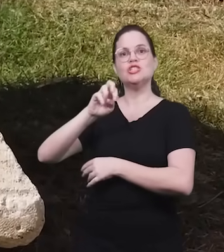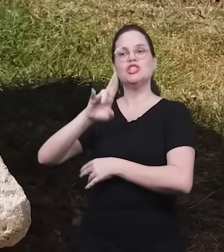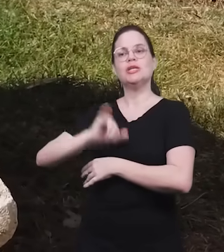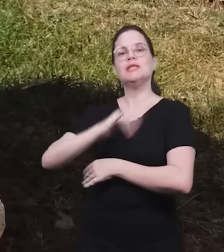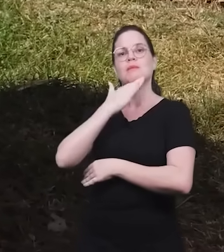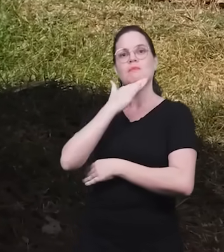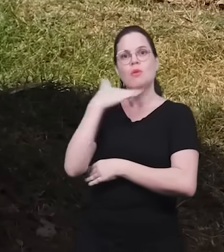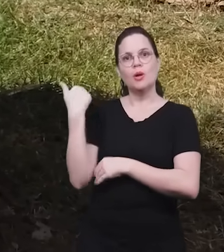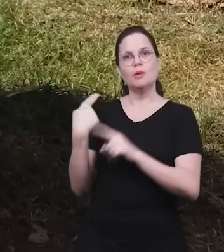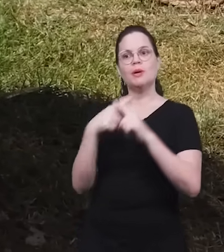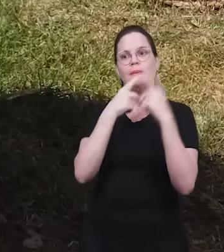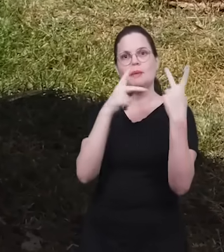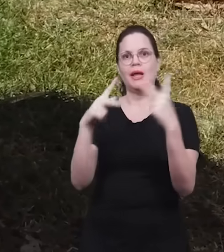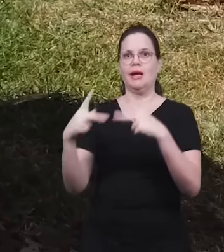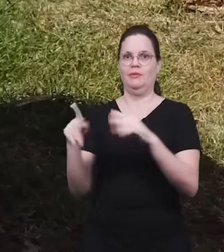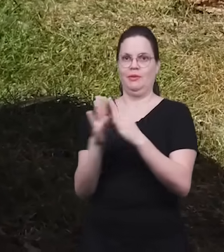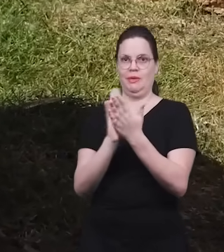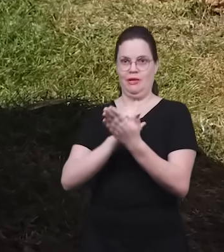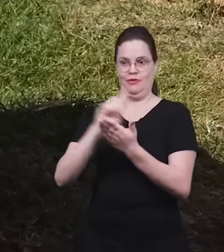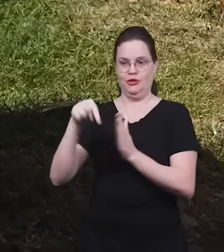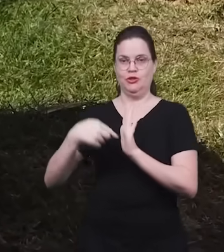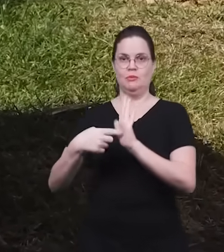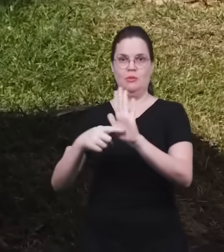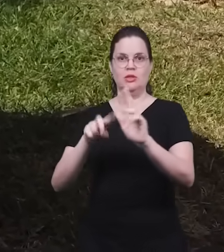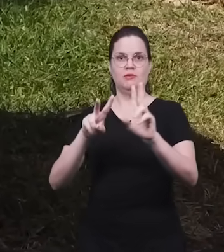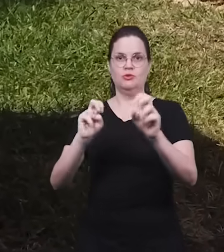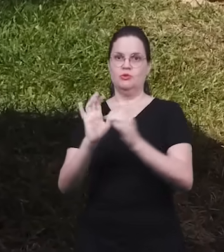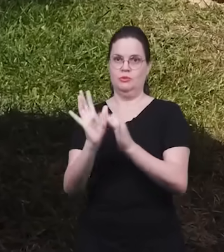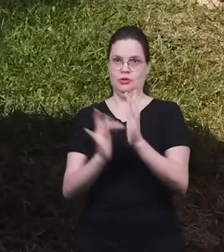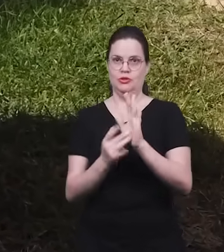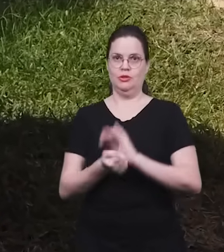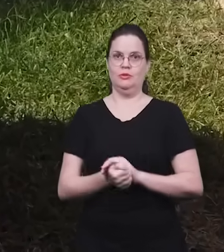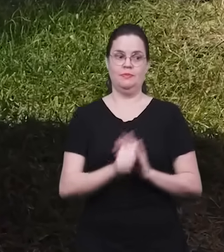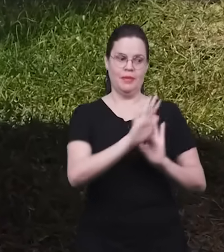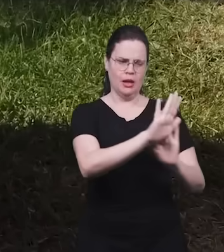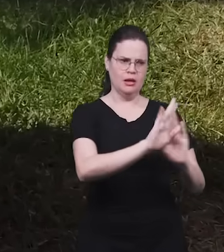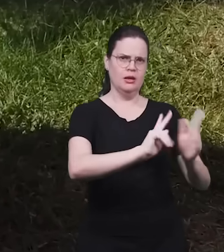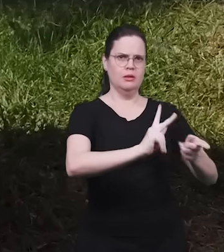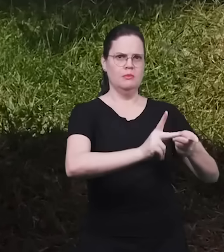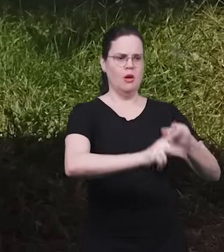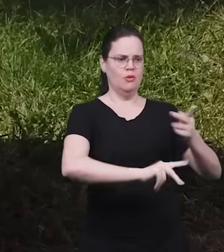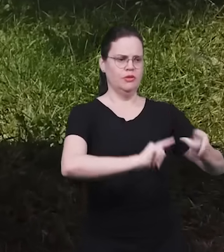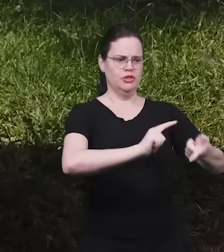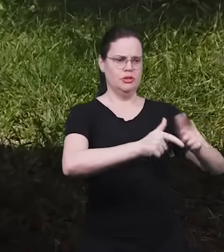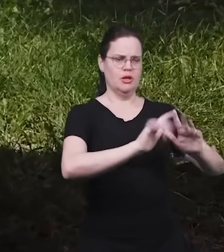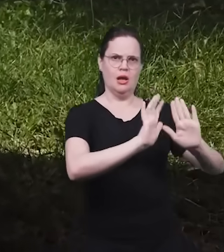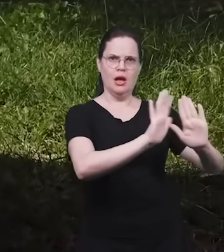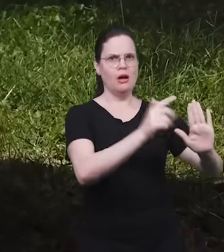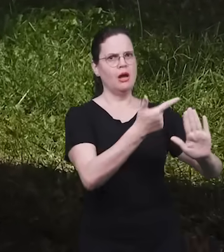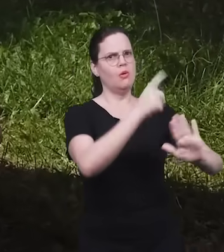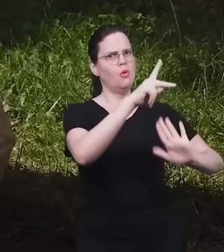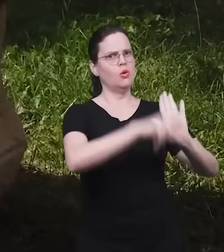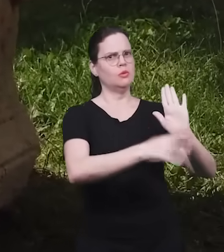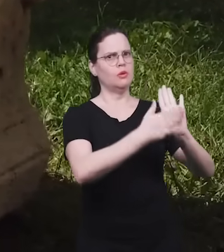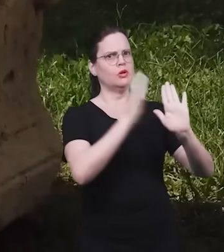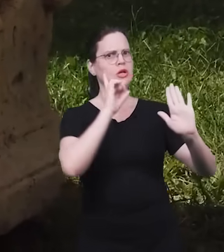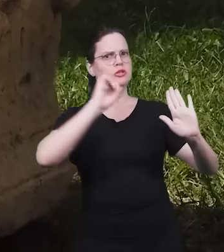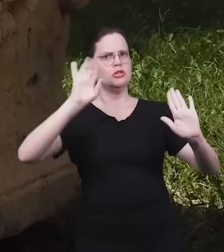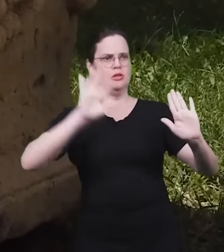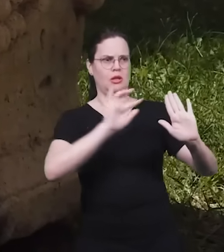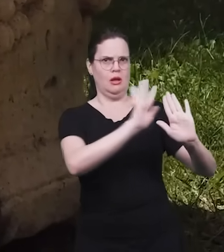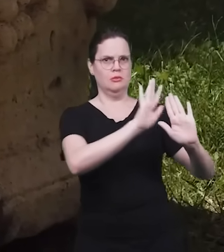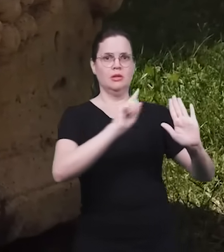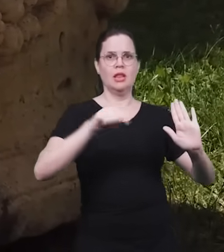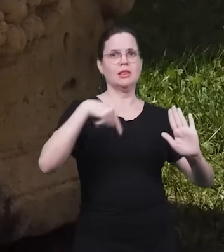além do próprio Israel, que será um dia naturalmente salvo. É o projeto de Deus bíblico que aqui está. Mas o que vai